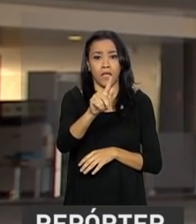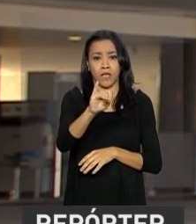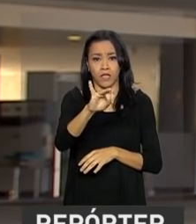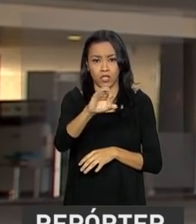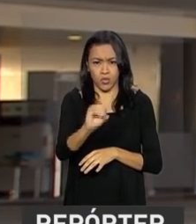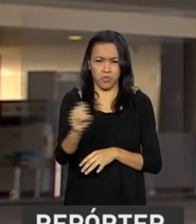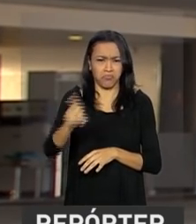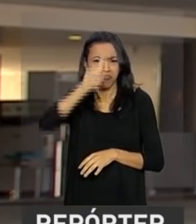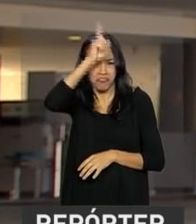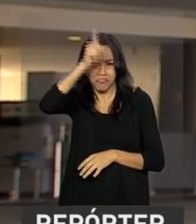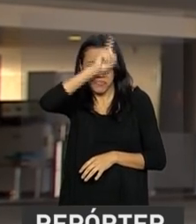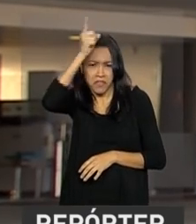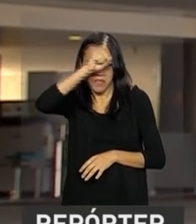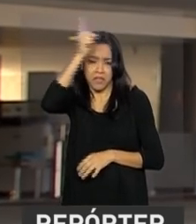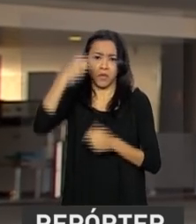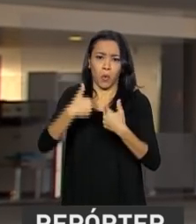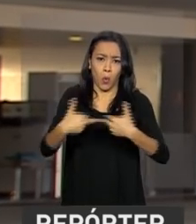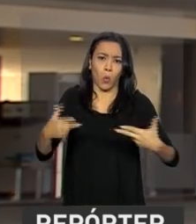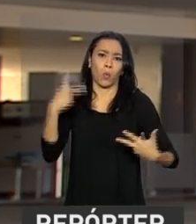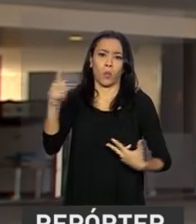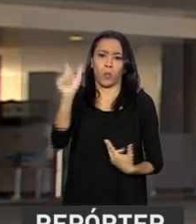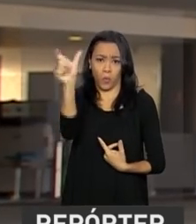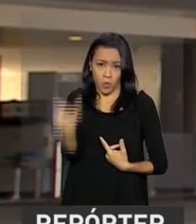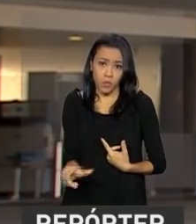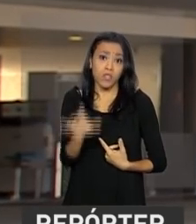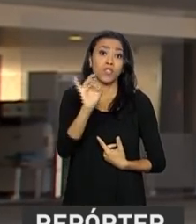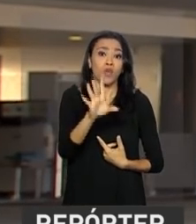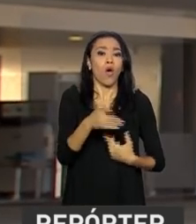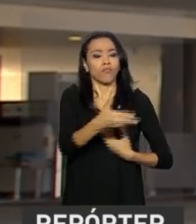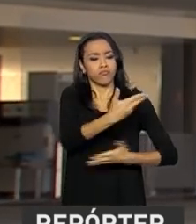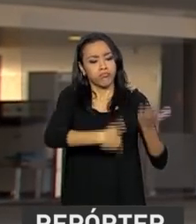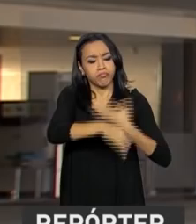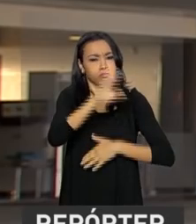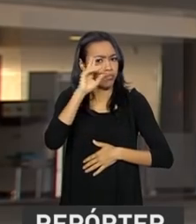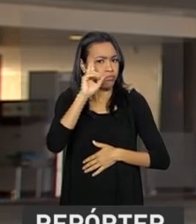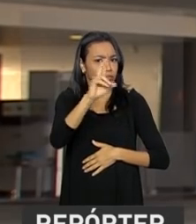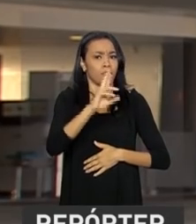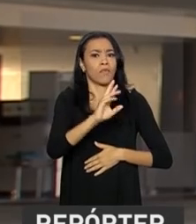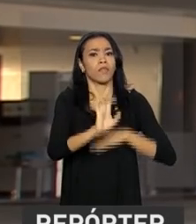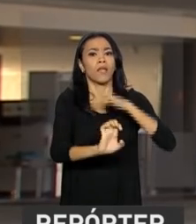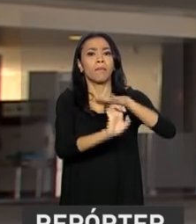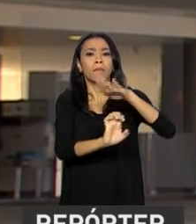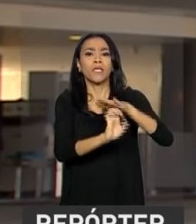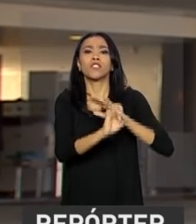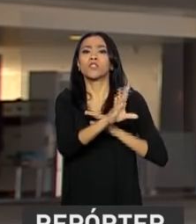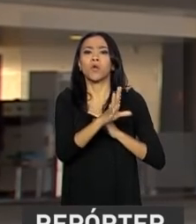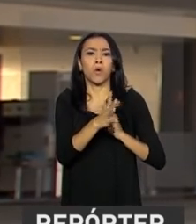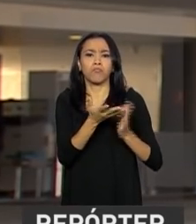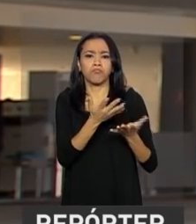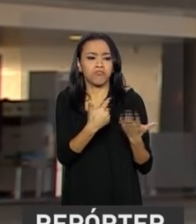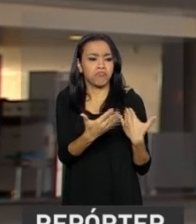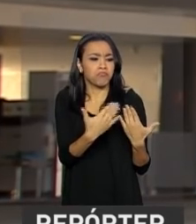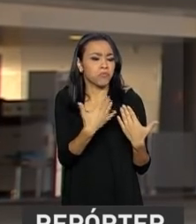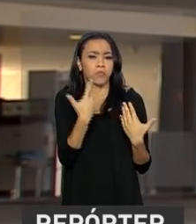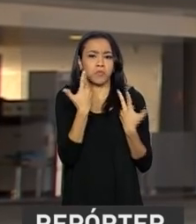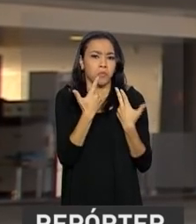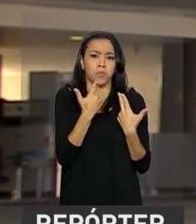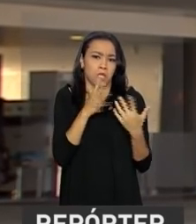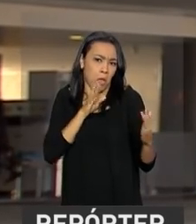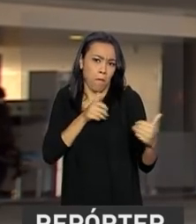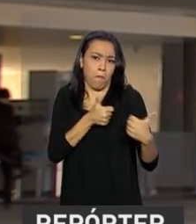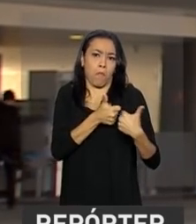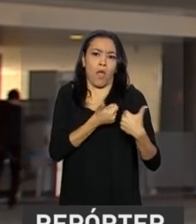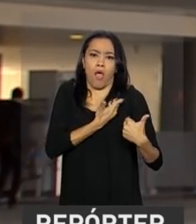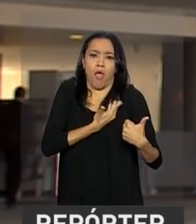com o ex-presidente da Transpetro apenas relacionamento formal sem nenhuma proximidade. Bom, Daniele, mudando um pouco de